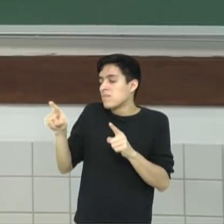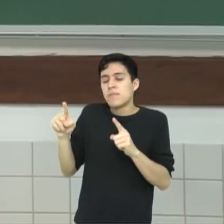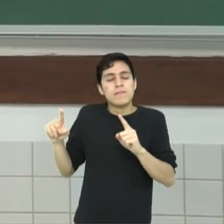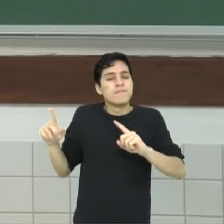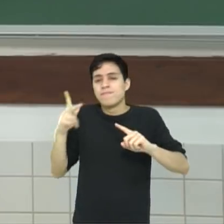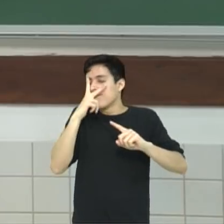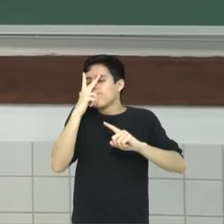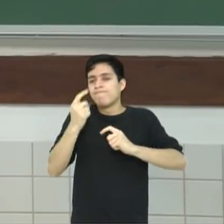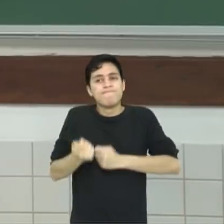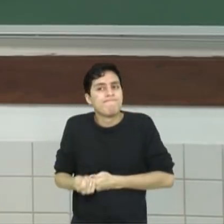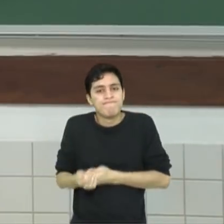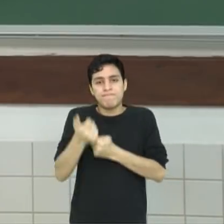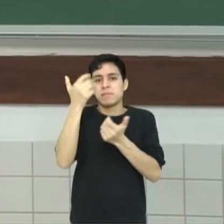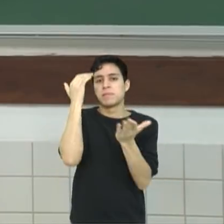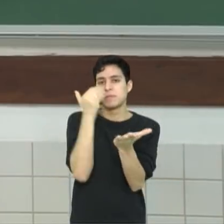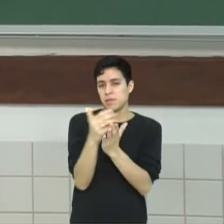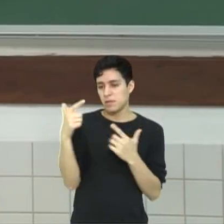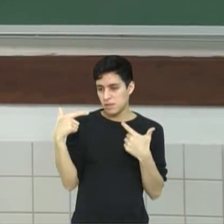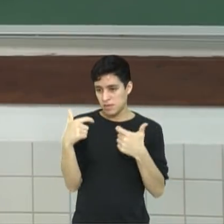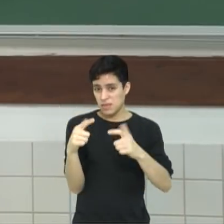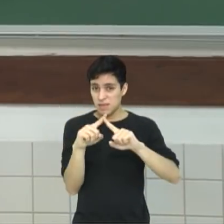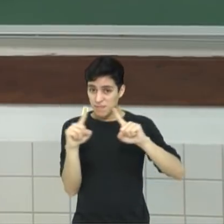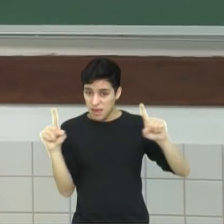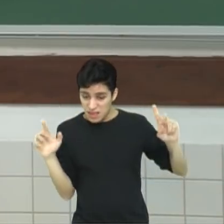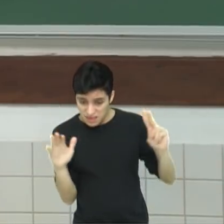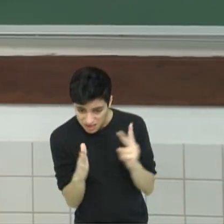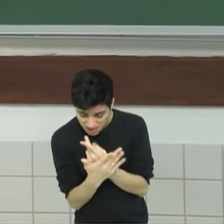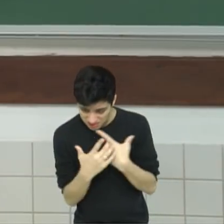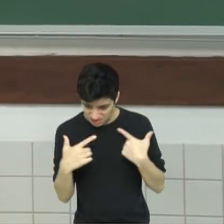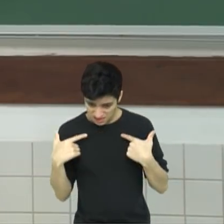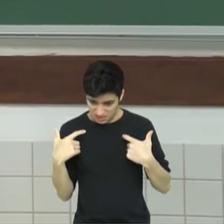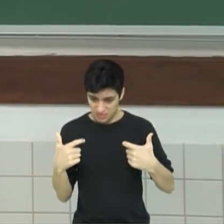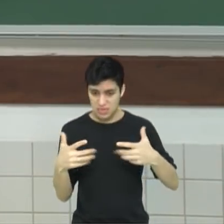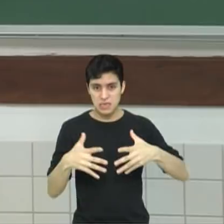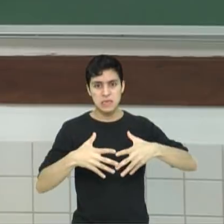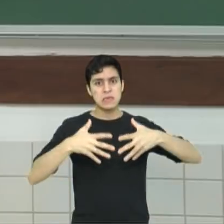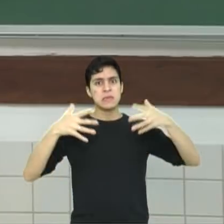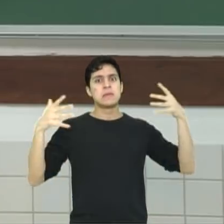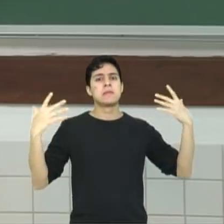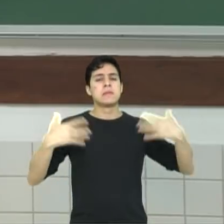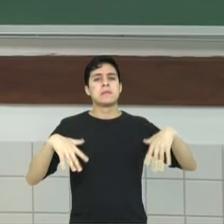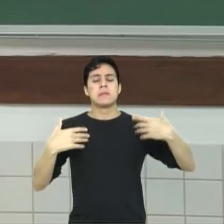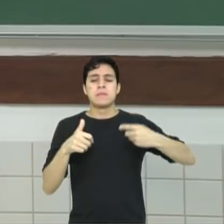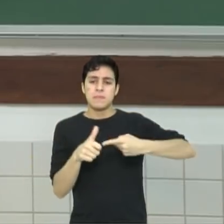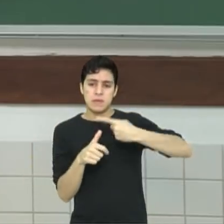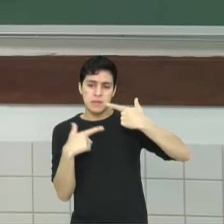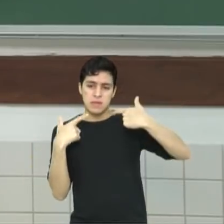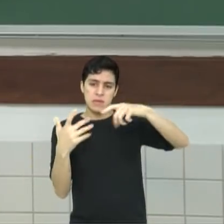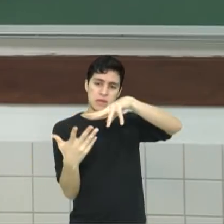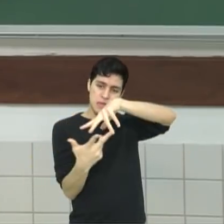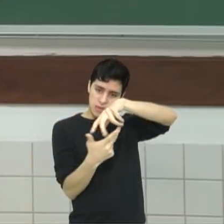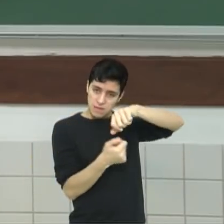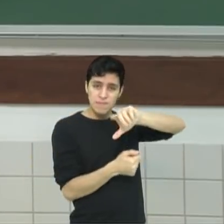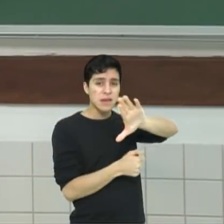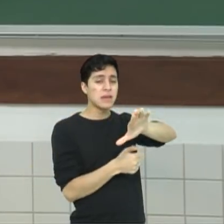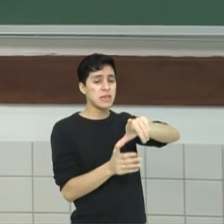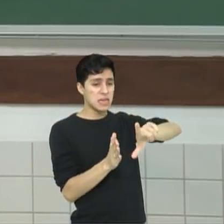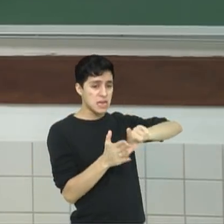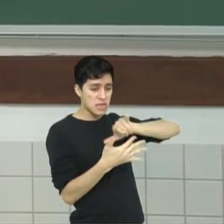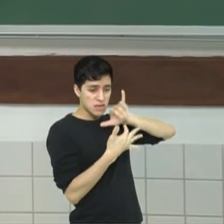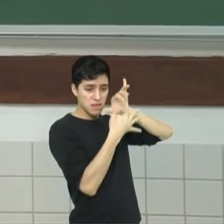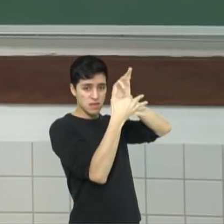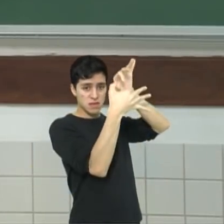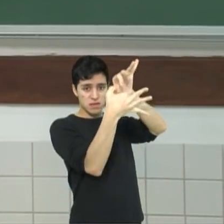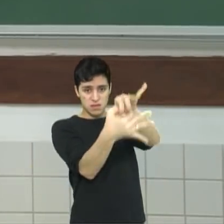estopim. Mas para acontecer uma guerra do tamanho da envergadura da Primeira Guerra Mundial, teve todo um